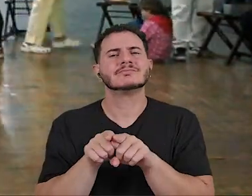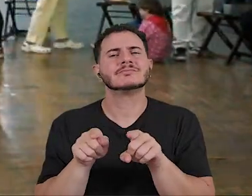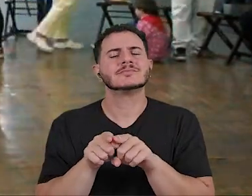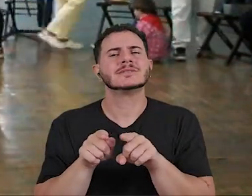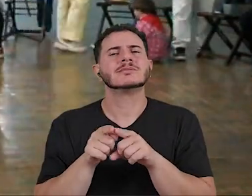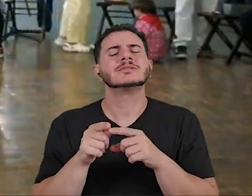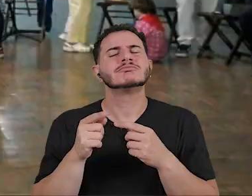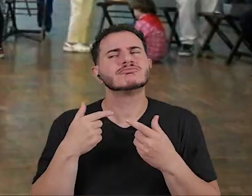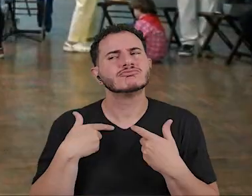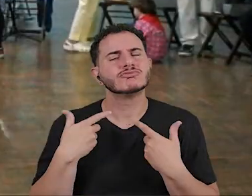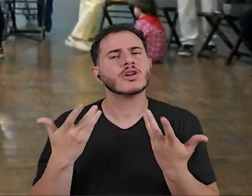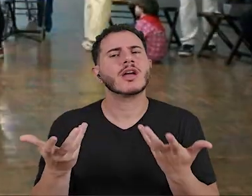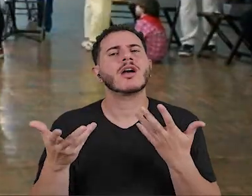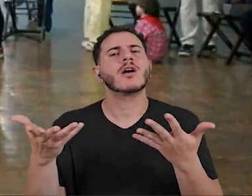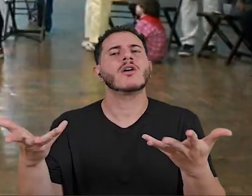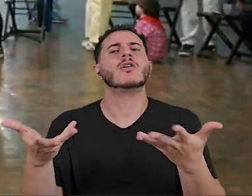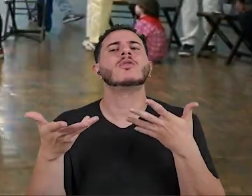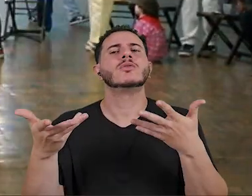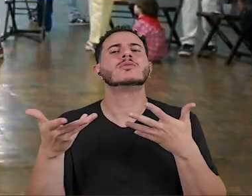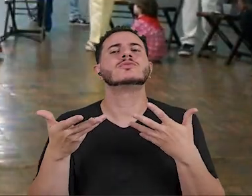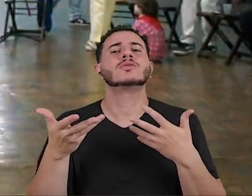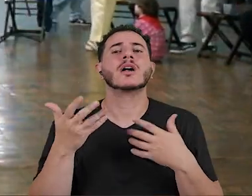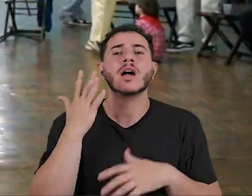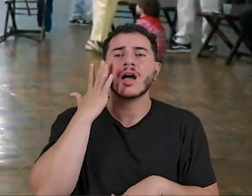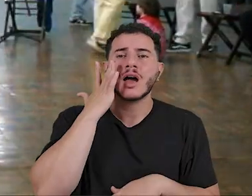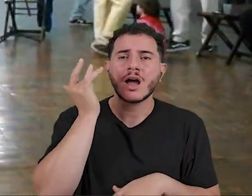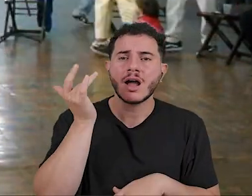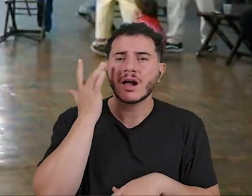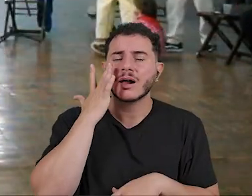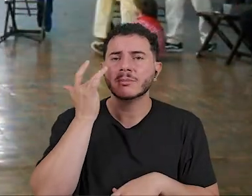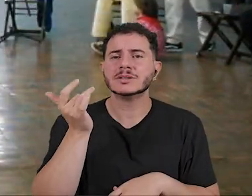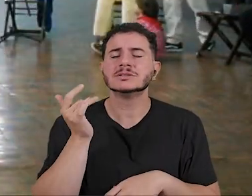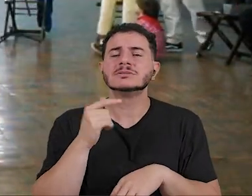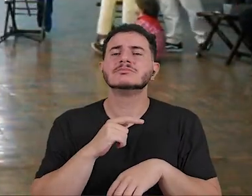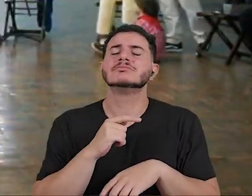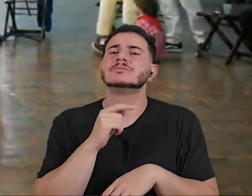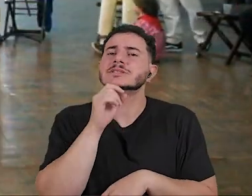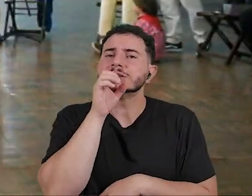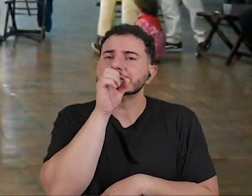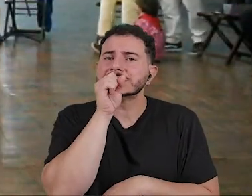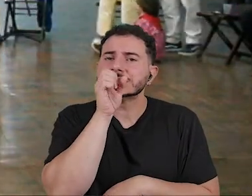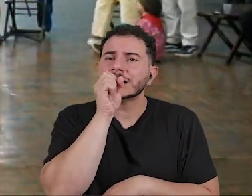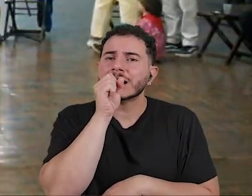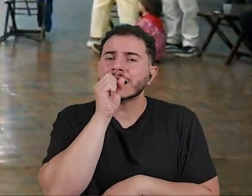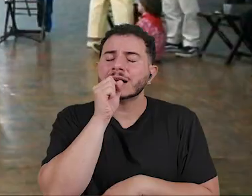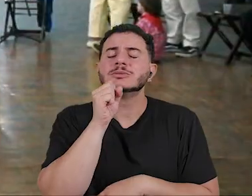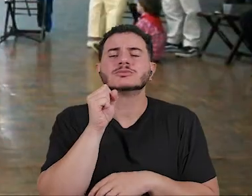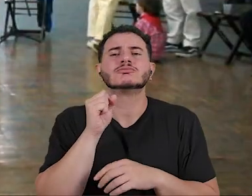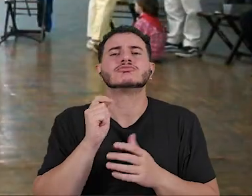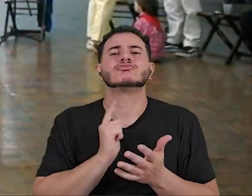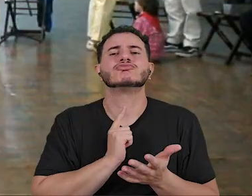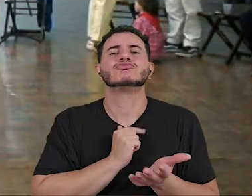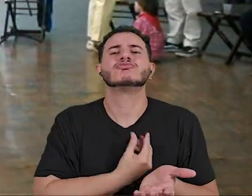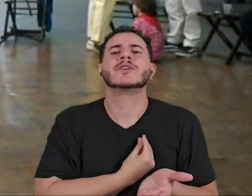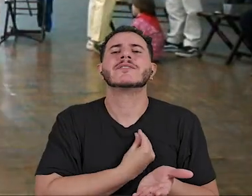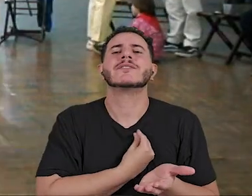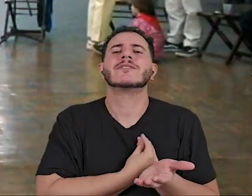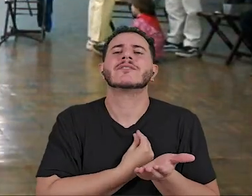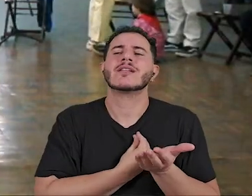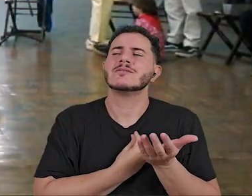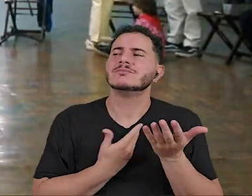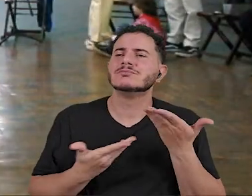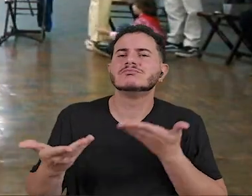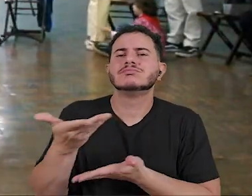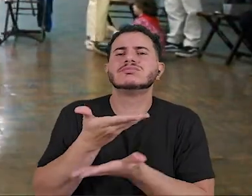amanhã, sábado. Temos vivência de dança às 10 horas da manhã. vivência